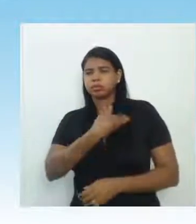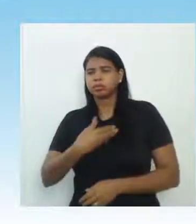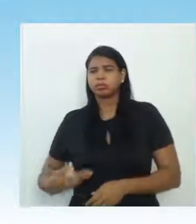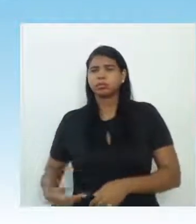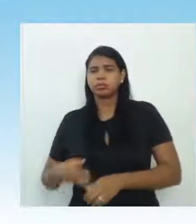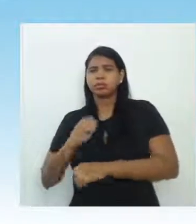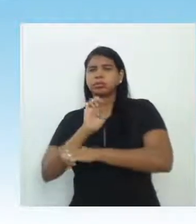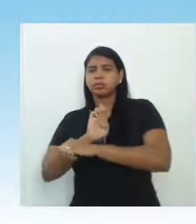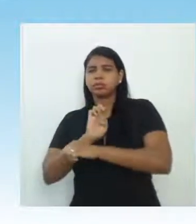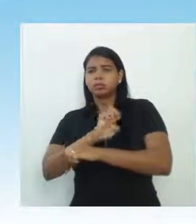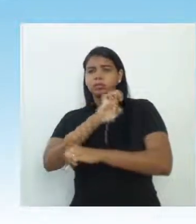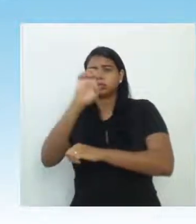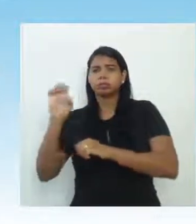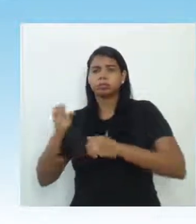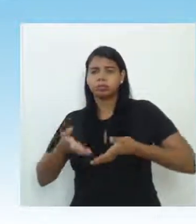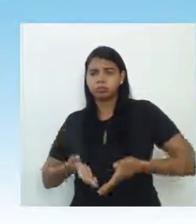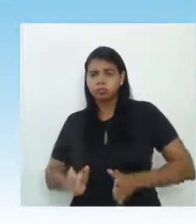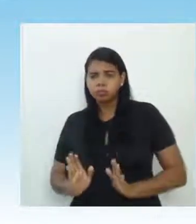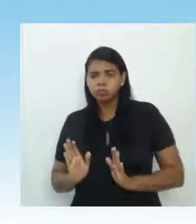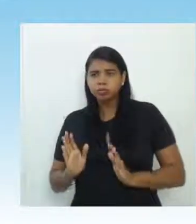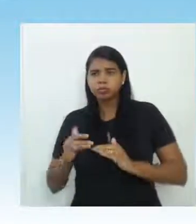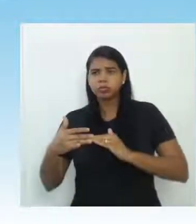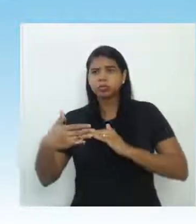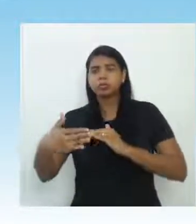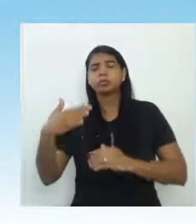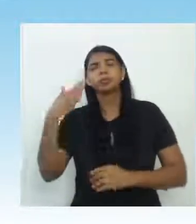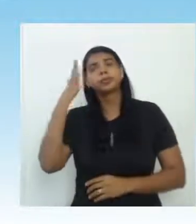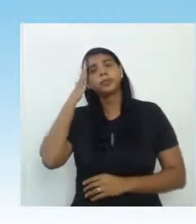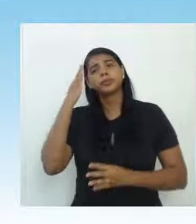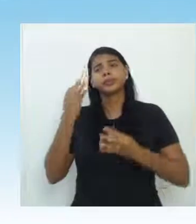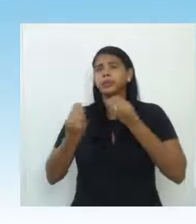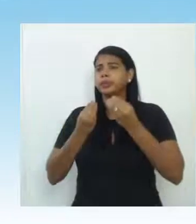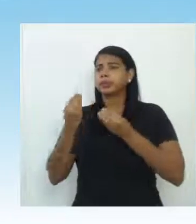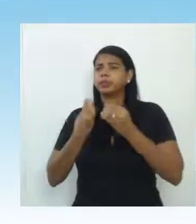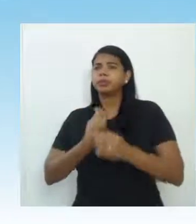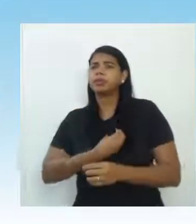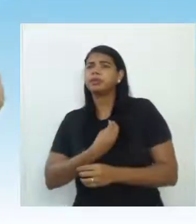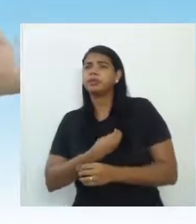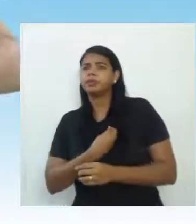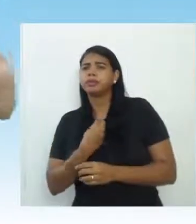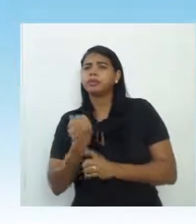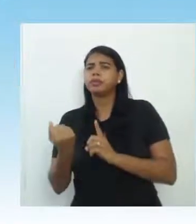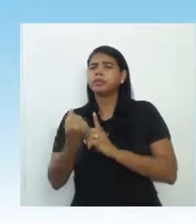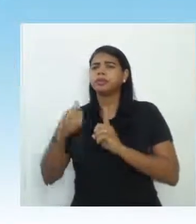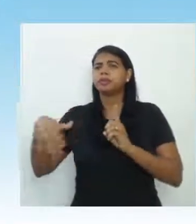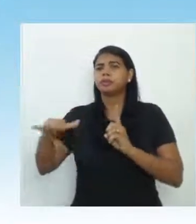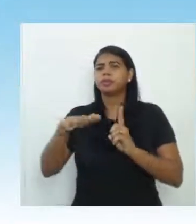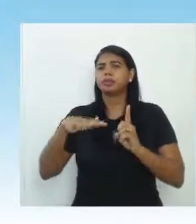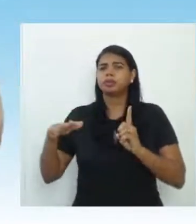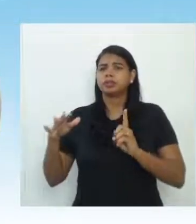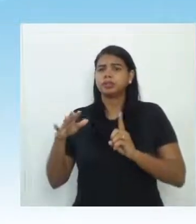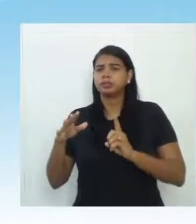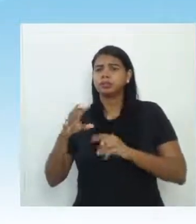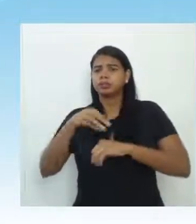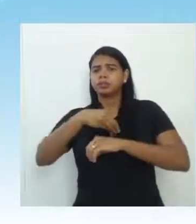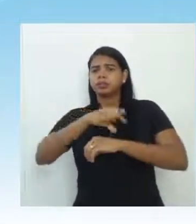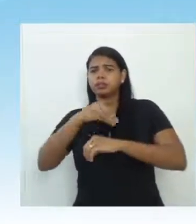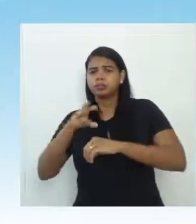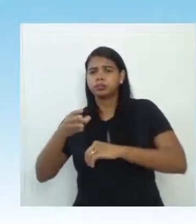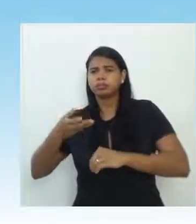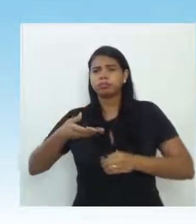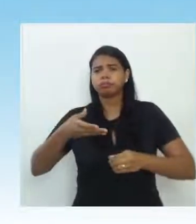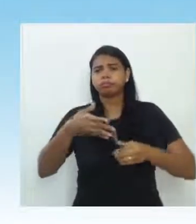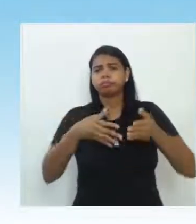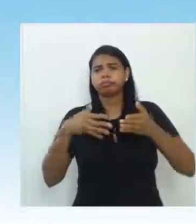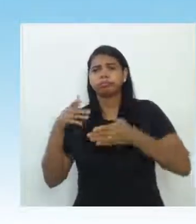gente nasce. E a gente precisa entender como é que a sociedade funciona, para a gente poder contribuir com ela e também